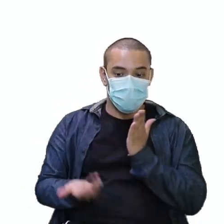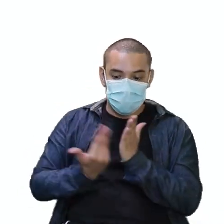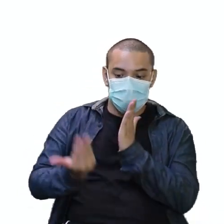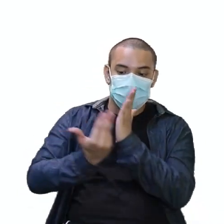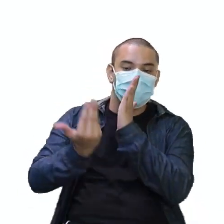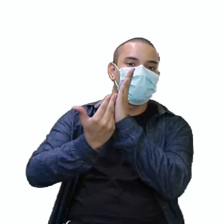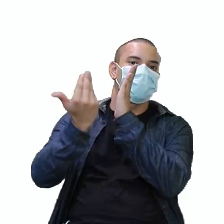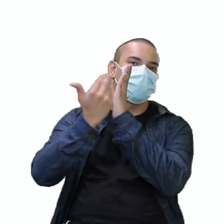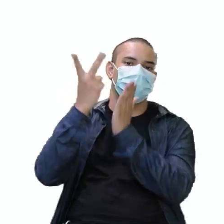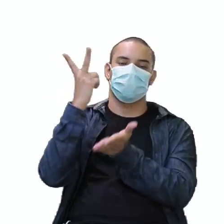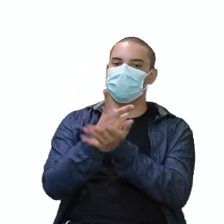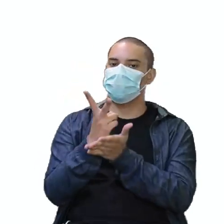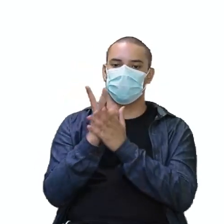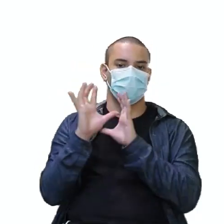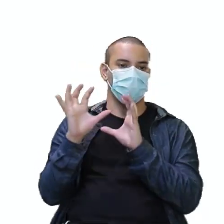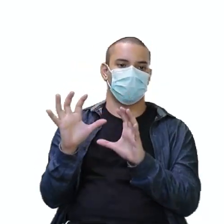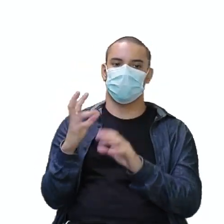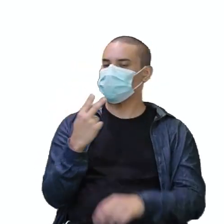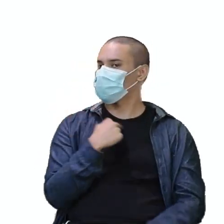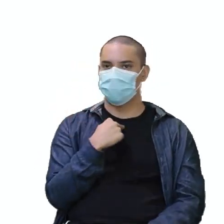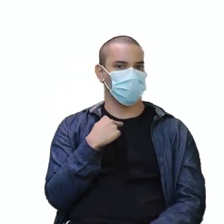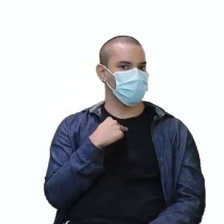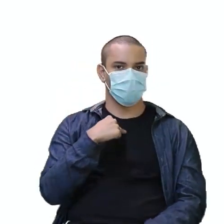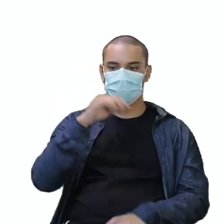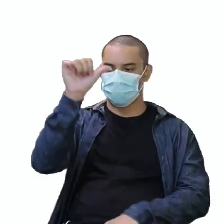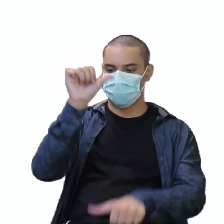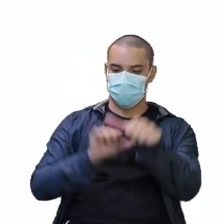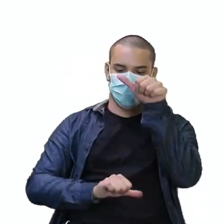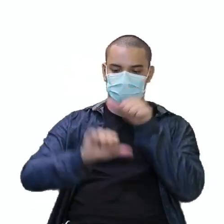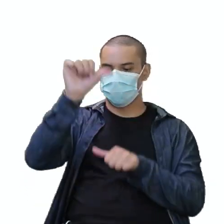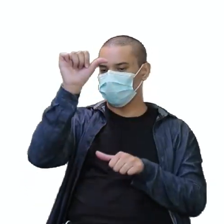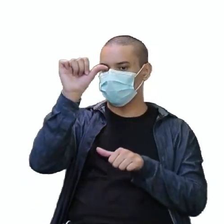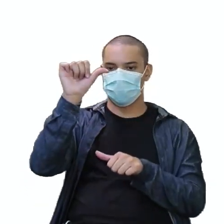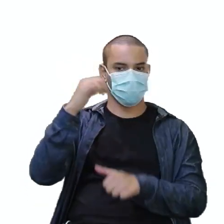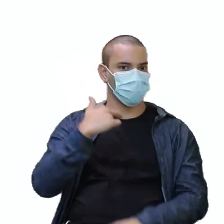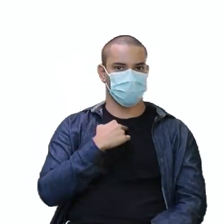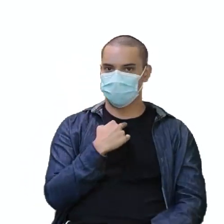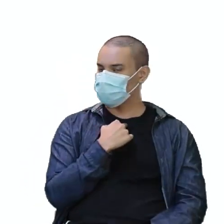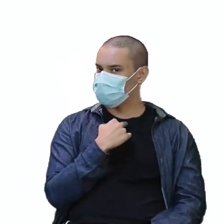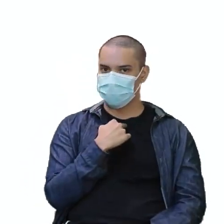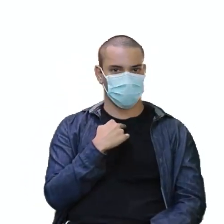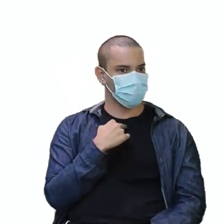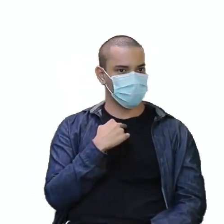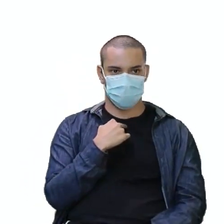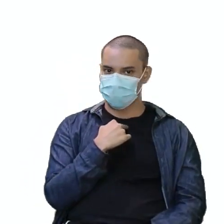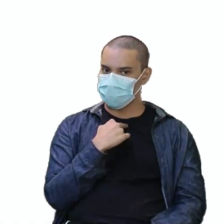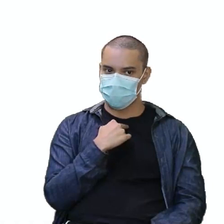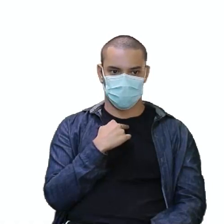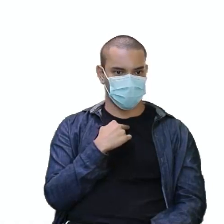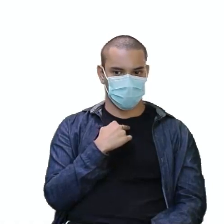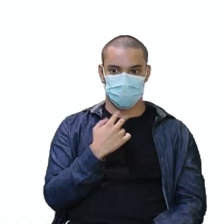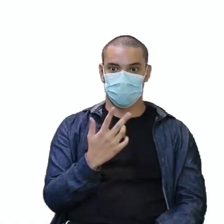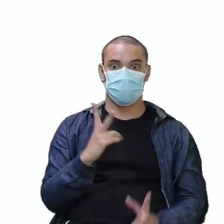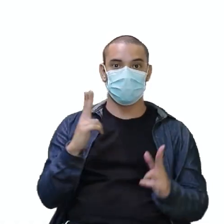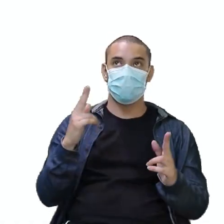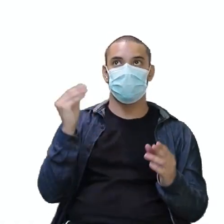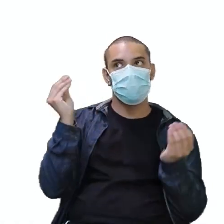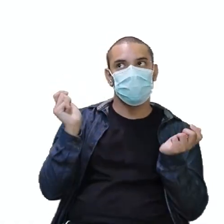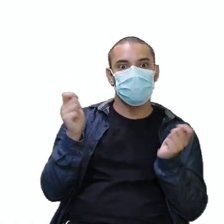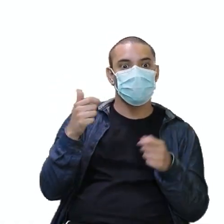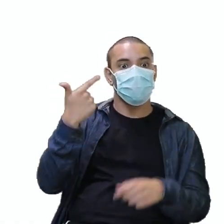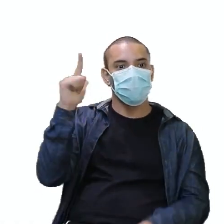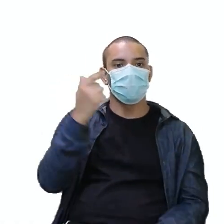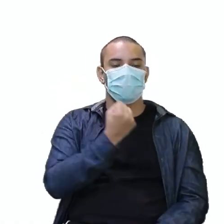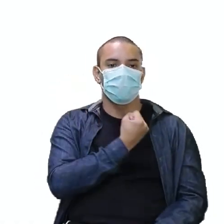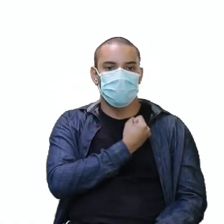pirâmide de energia, ela vai sempre ser assim. Ela não pode ser base pequena e diminui, aumenta, quando a gente tem algumas das